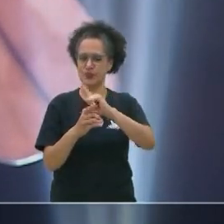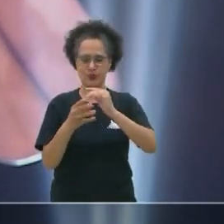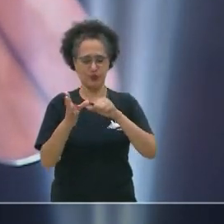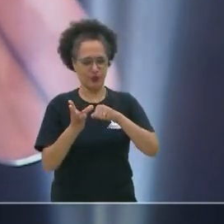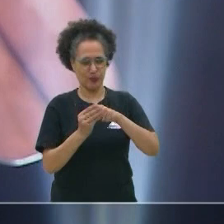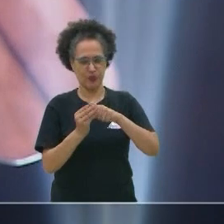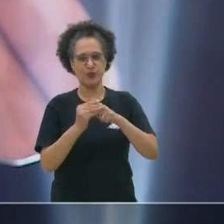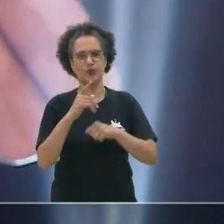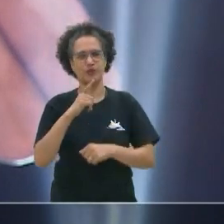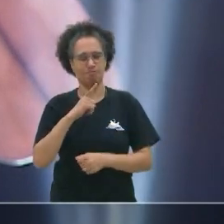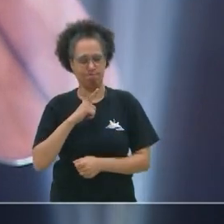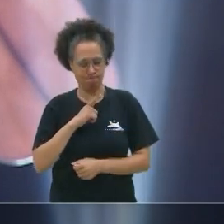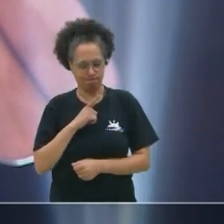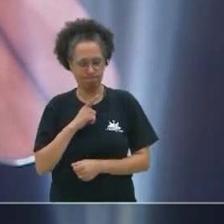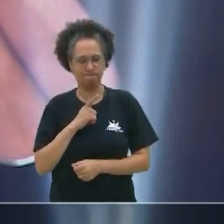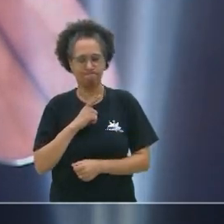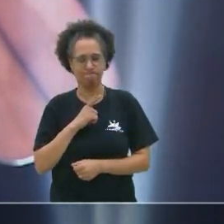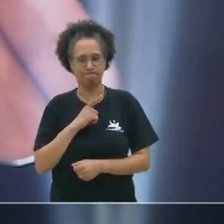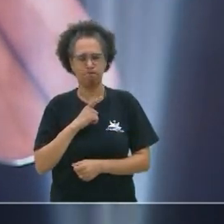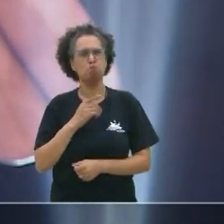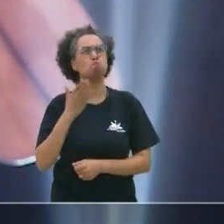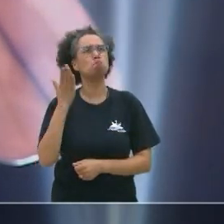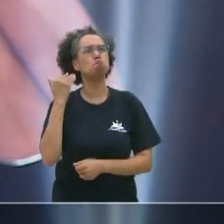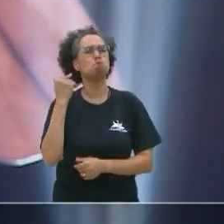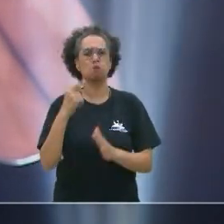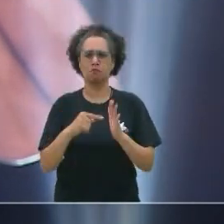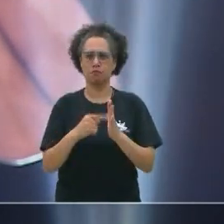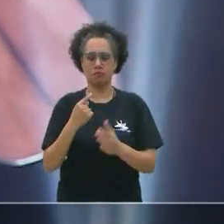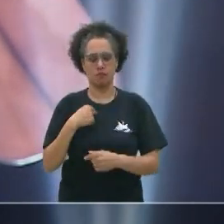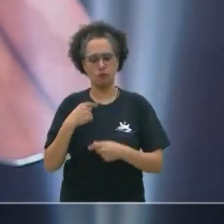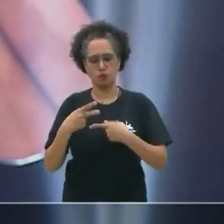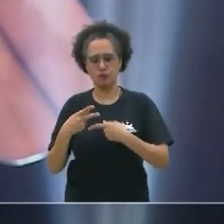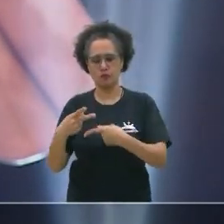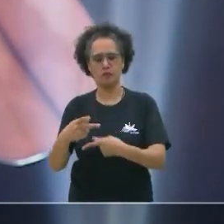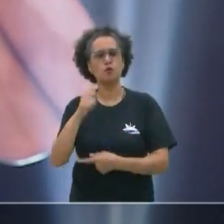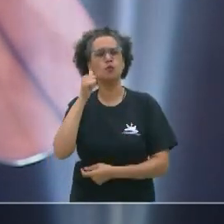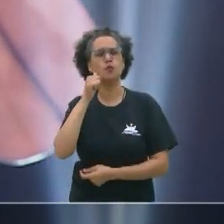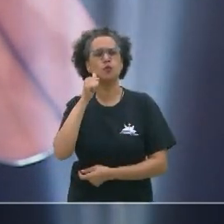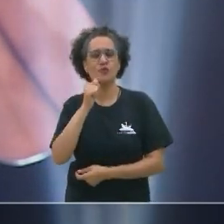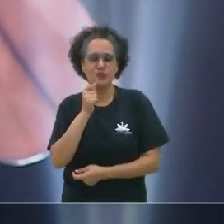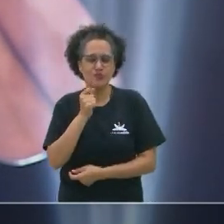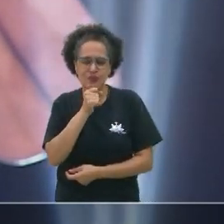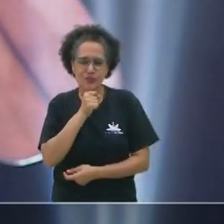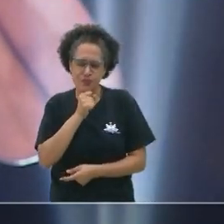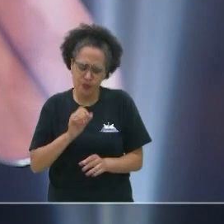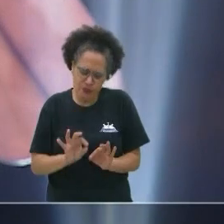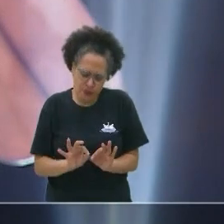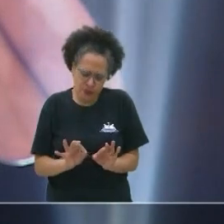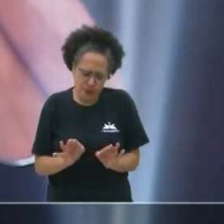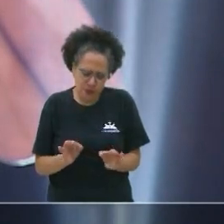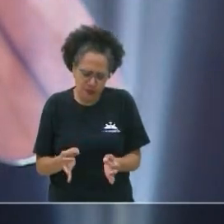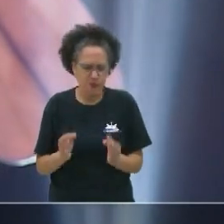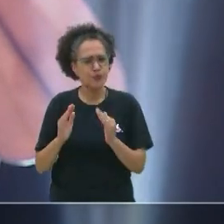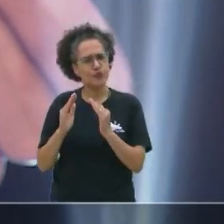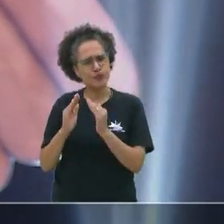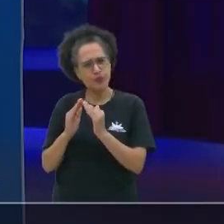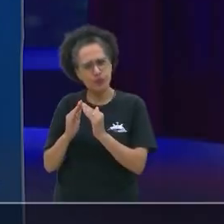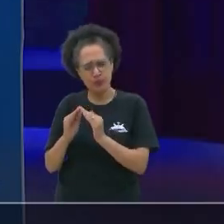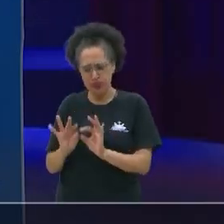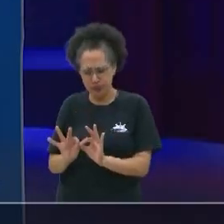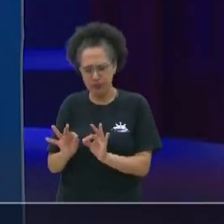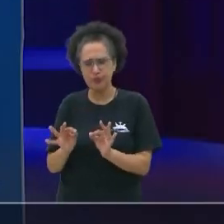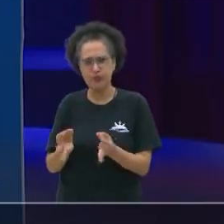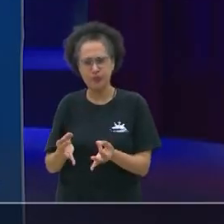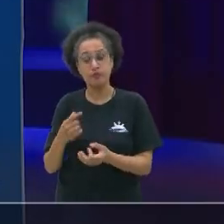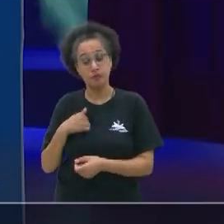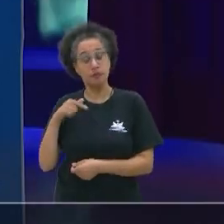conhecimento. Uma vez eu fui visitar uma senhorinha humilde, uma casa simples,